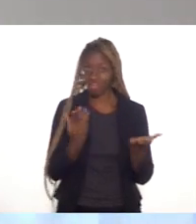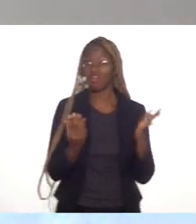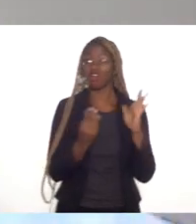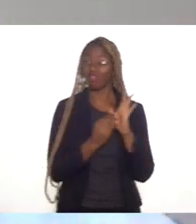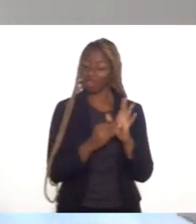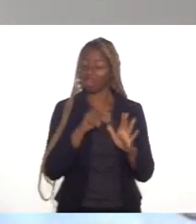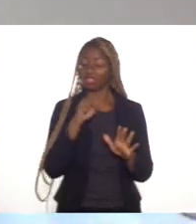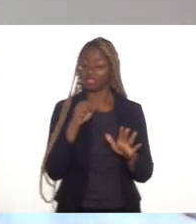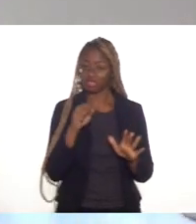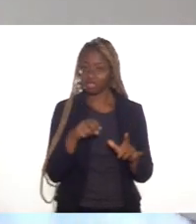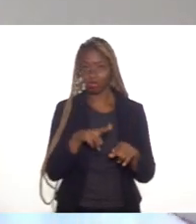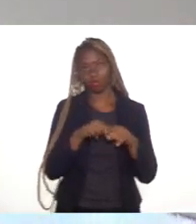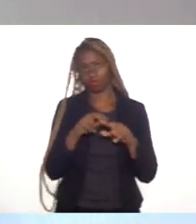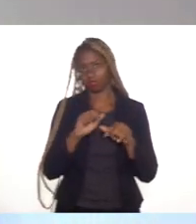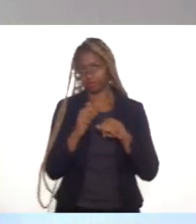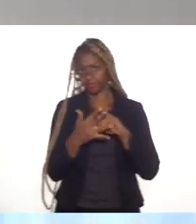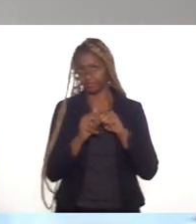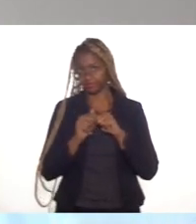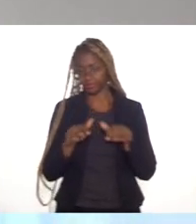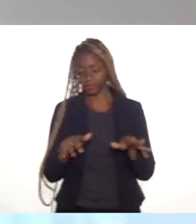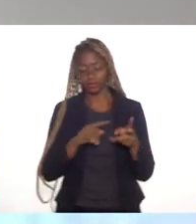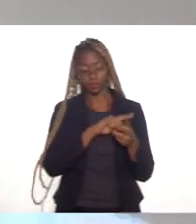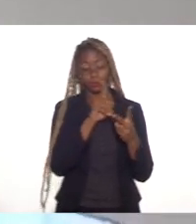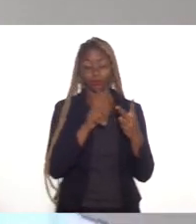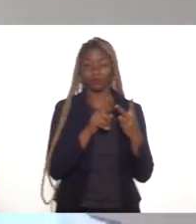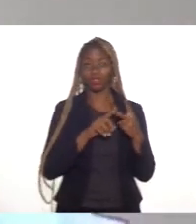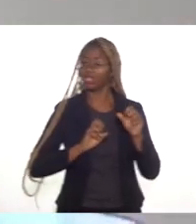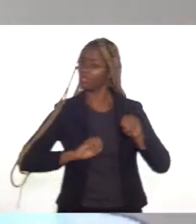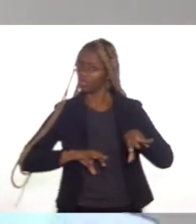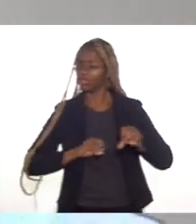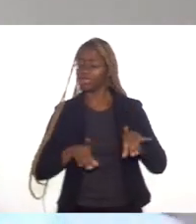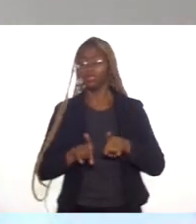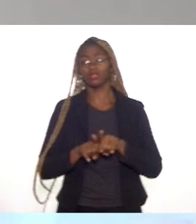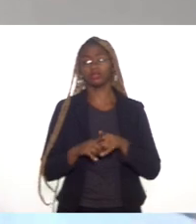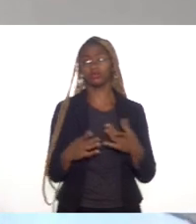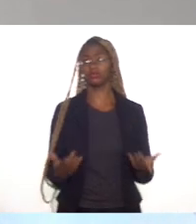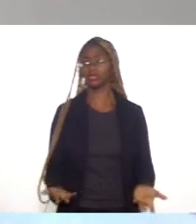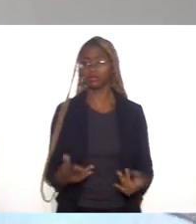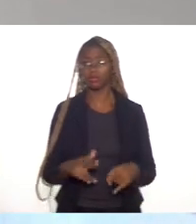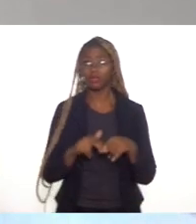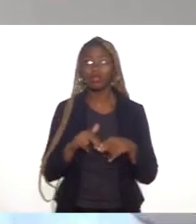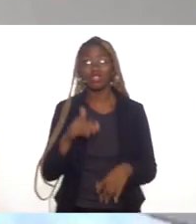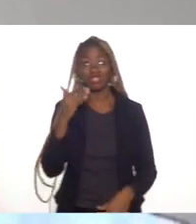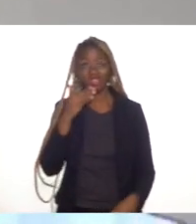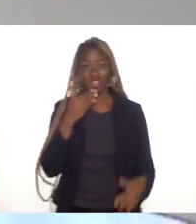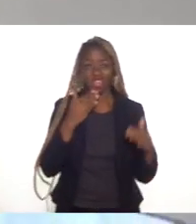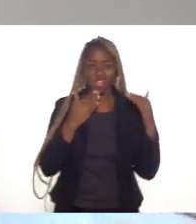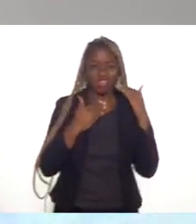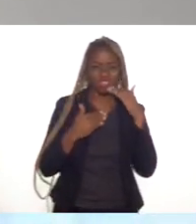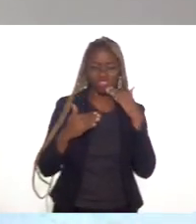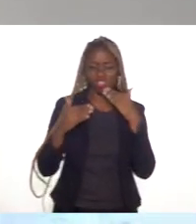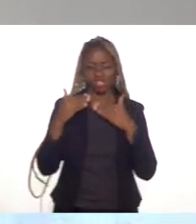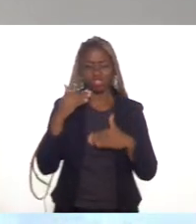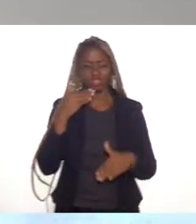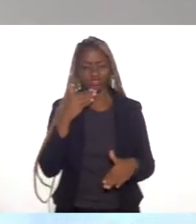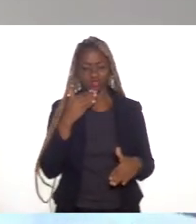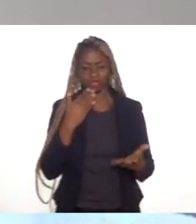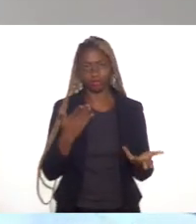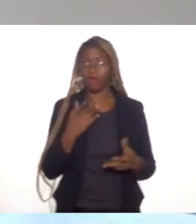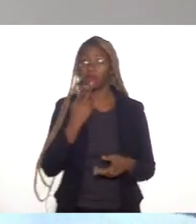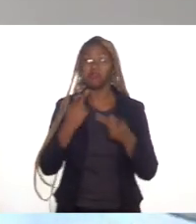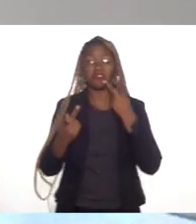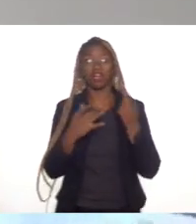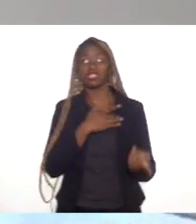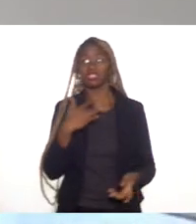em função do contexto pandêmico, e também acho que o eixo educação, porque os prejuízos trazidos, mesmo que se fale de